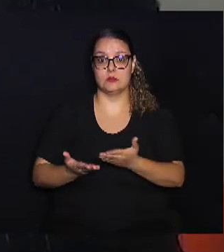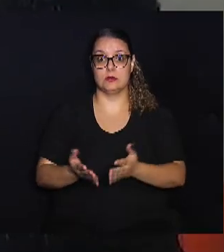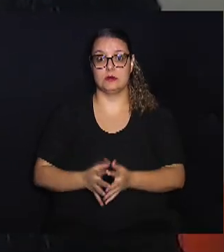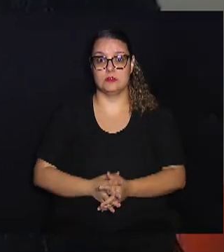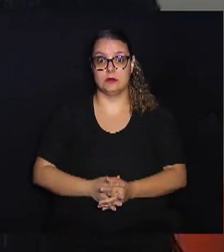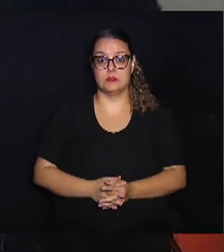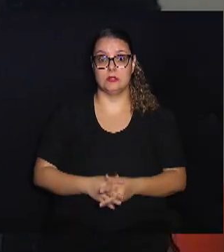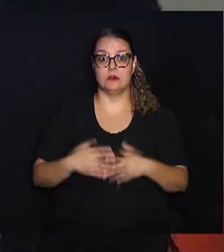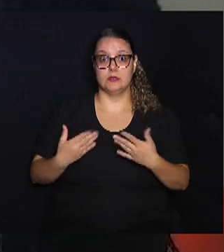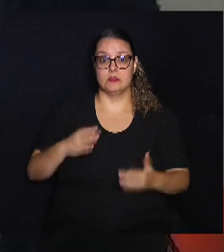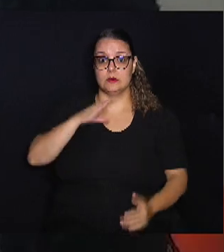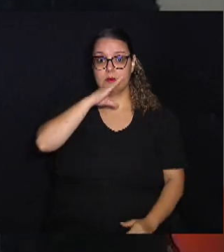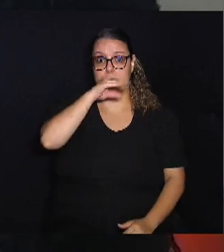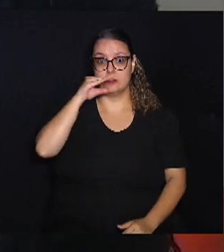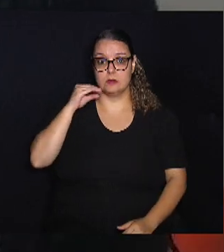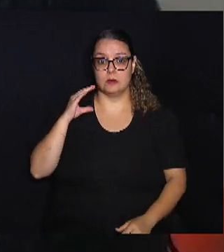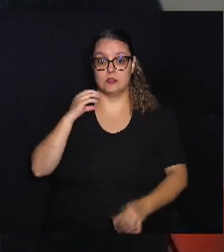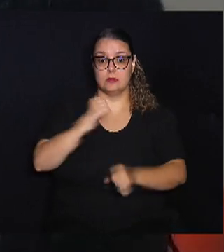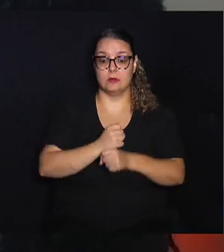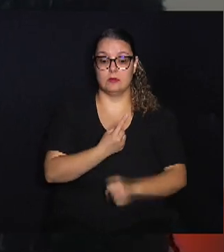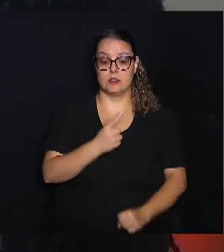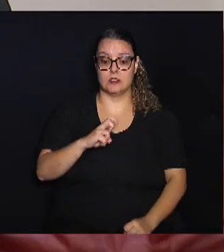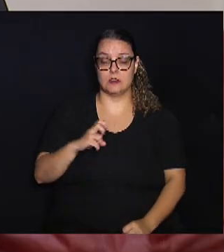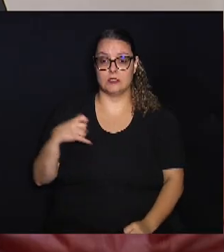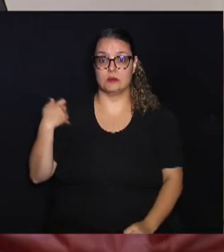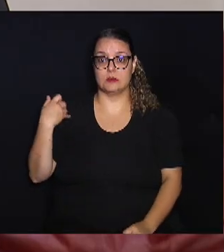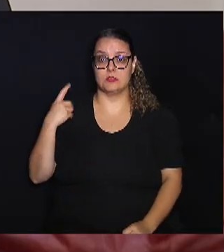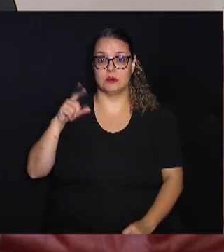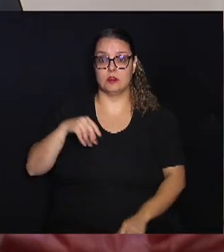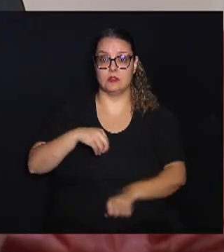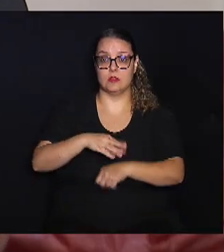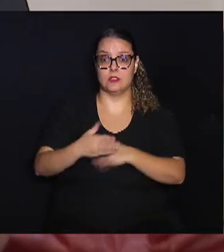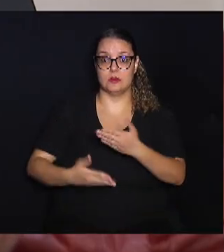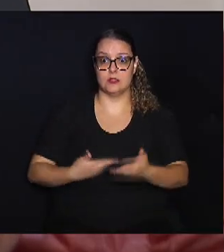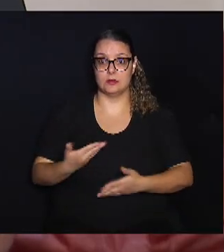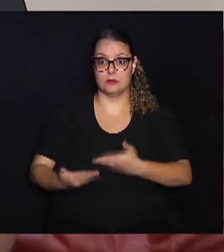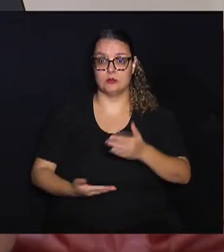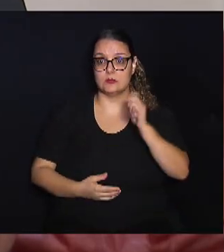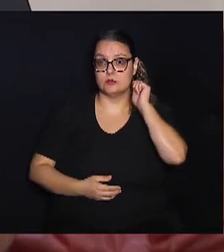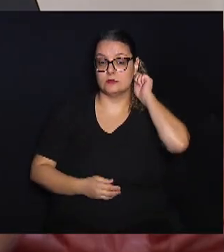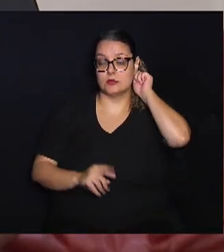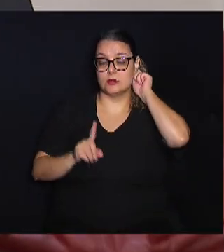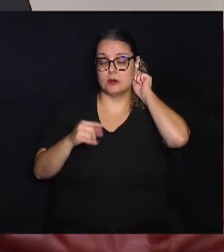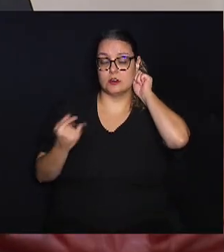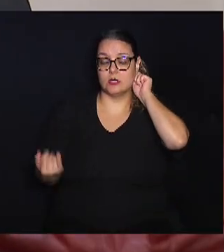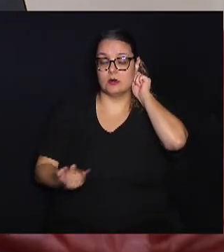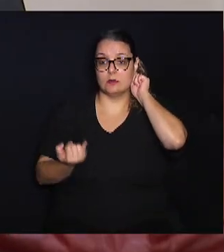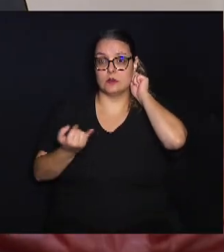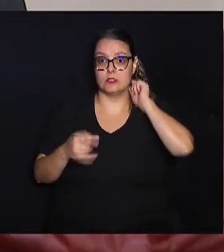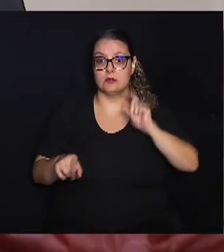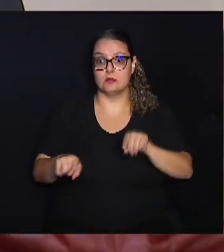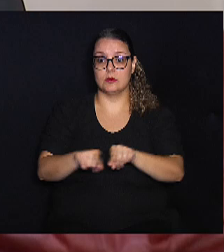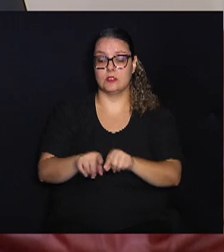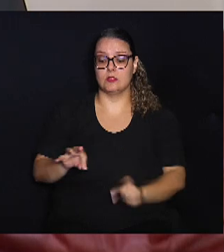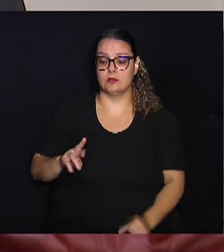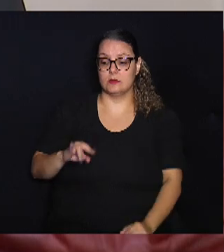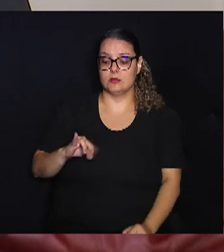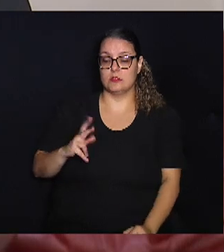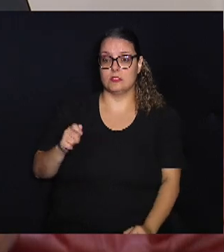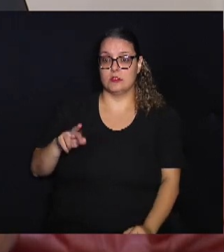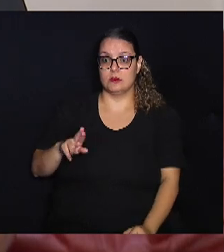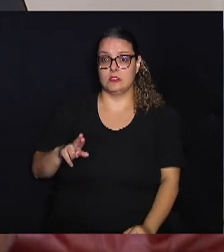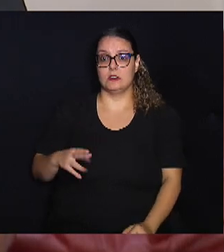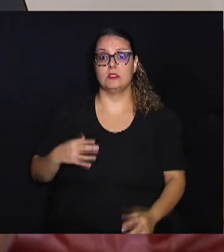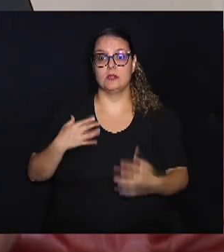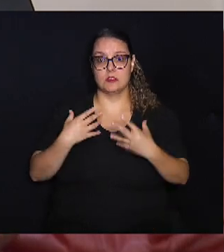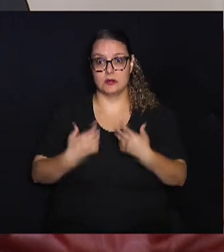o adolescente que completa 15 anos, ele é indicado pelo serviço. Isso é algo muito importante também, porque o Trilhar ganhou esse lugar